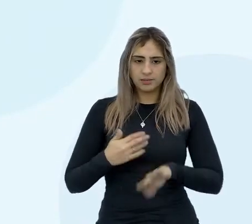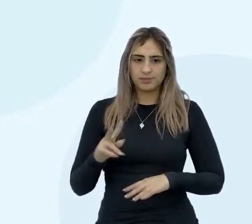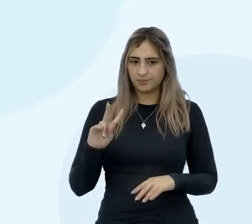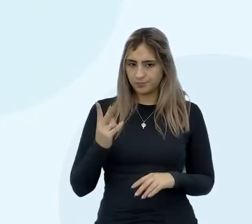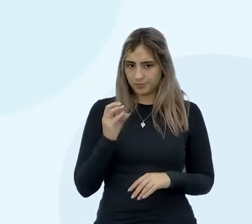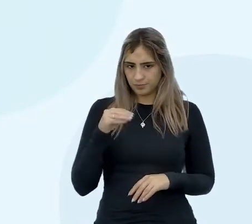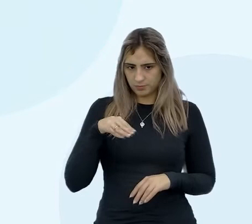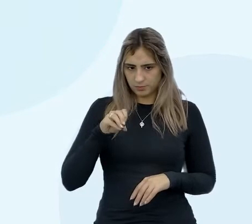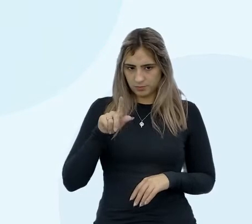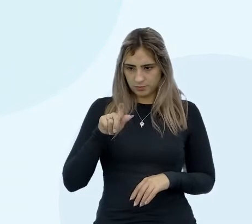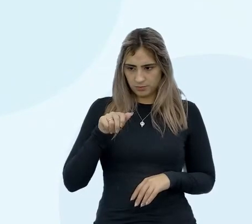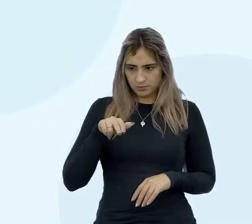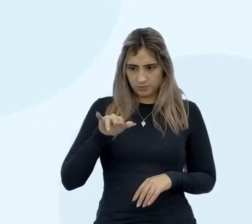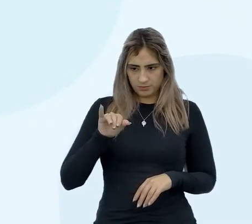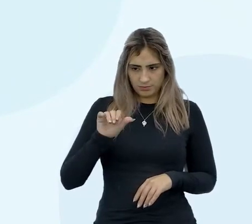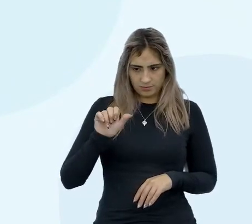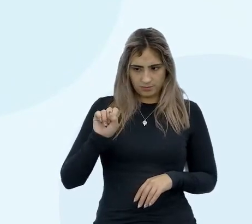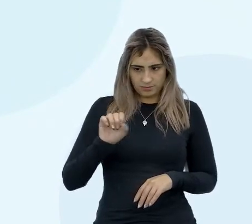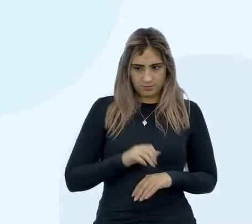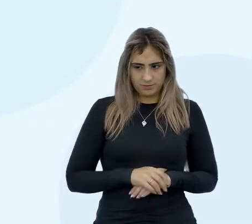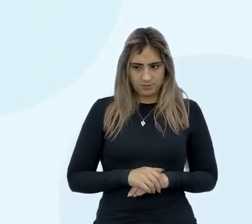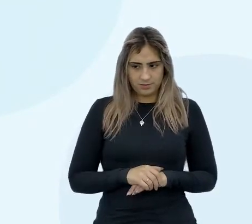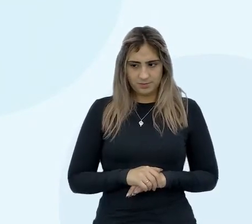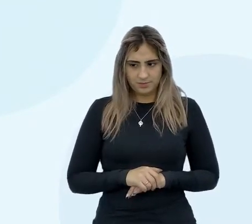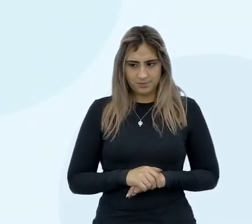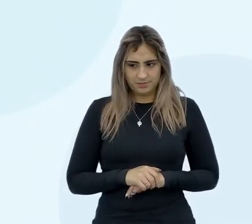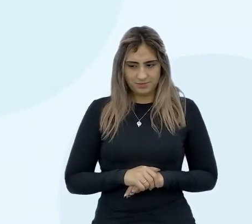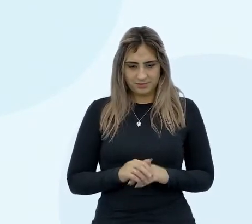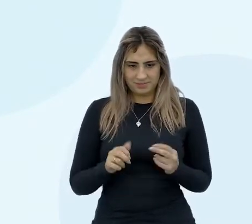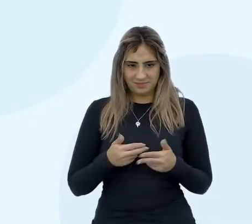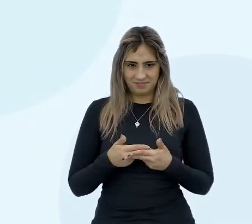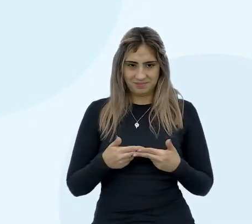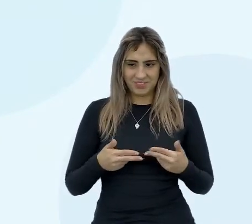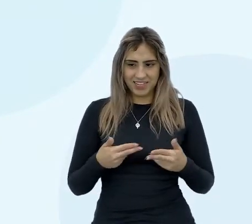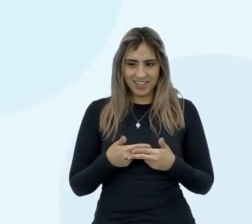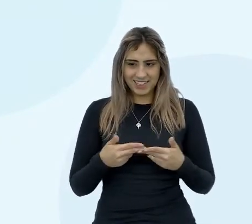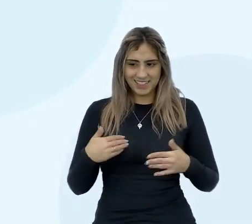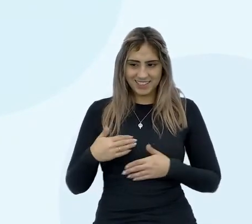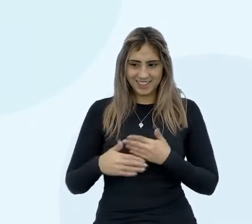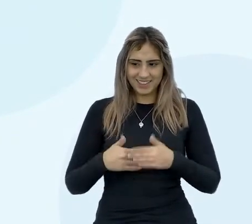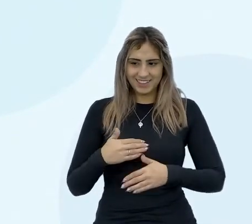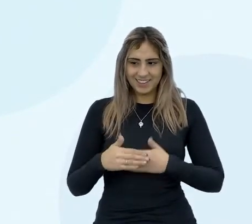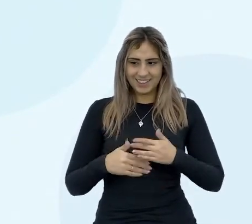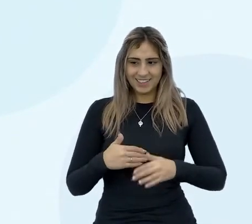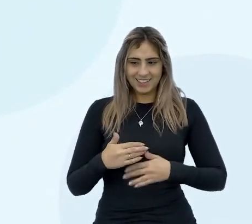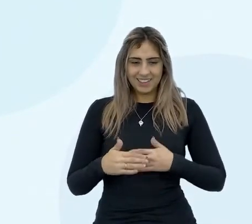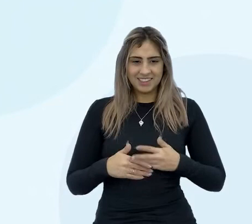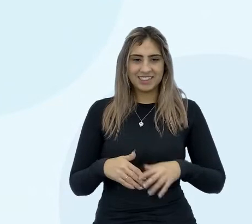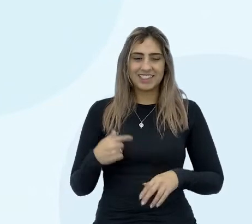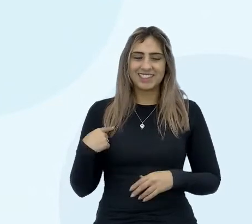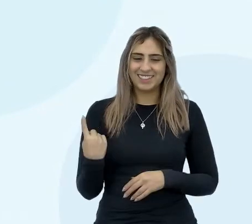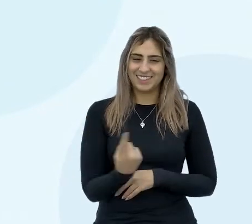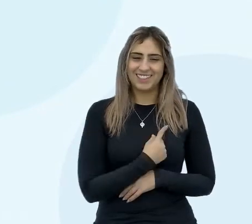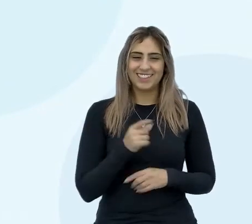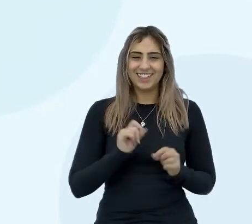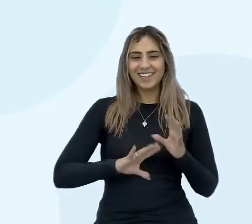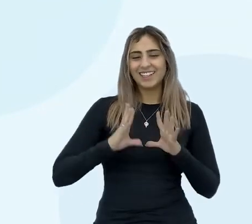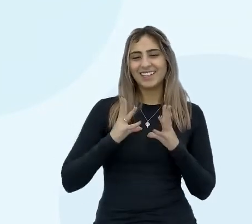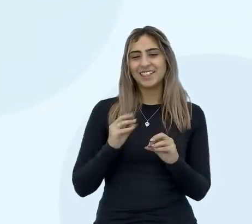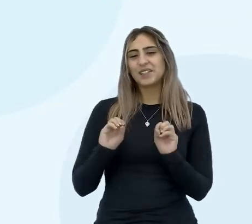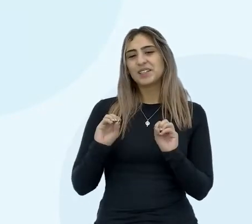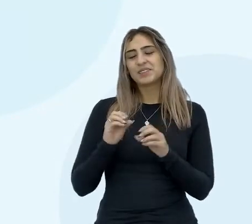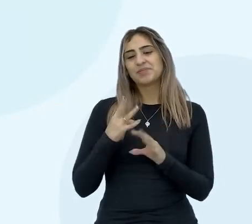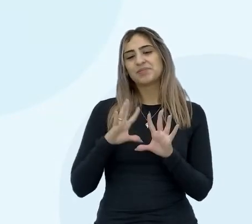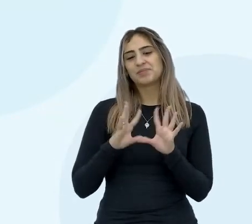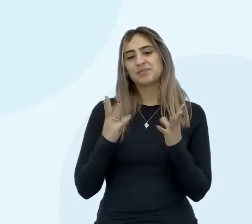homogêneas, tá? Então, as misturas homogêneas são as soluções. Belezinha? Bom, e toda